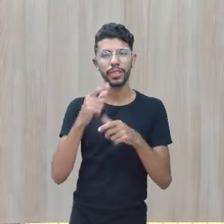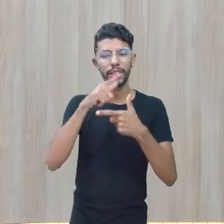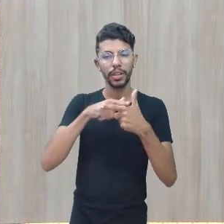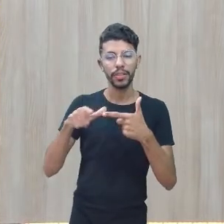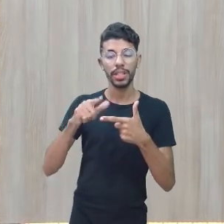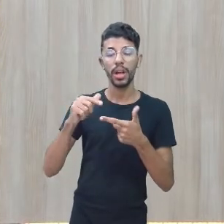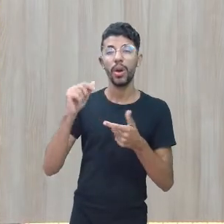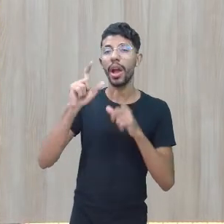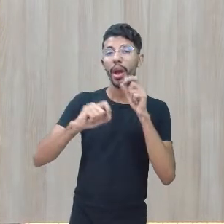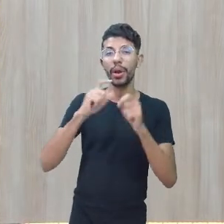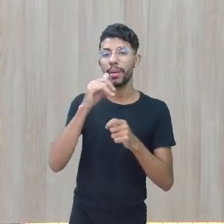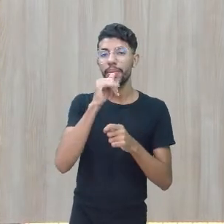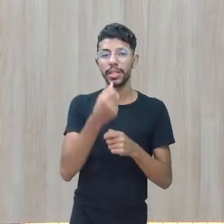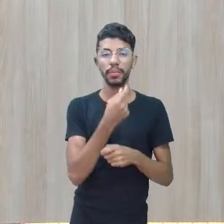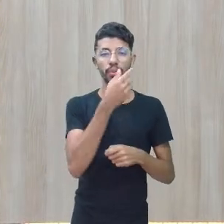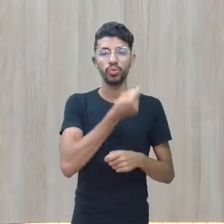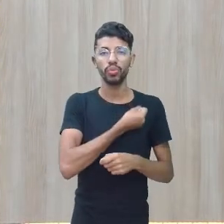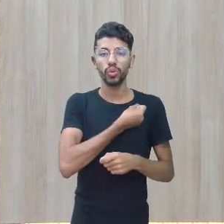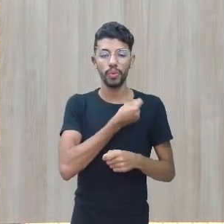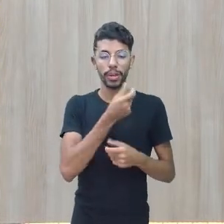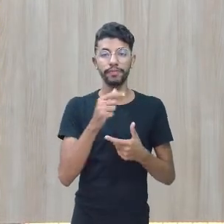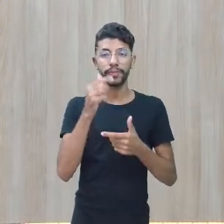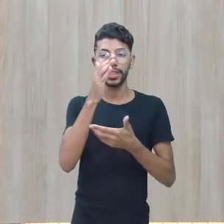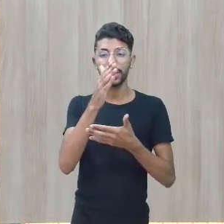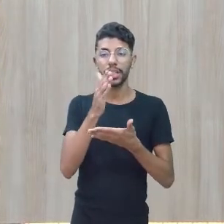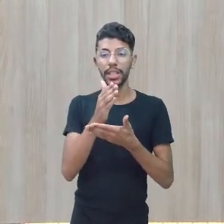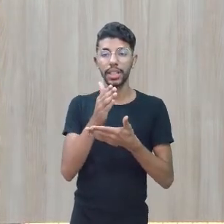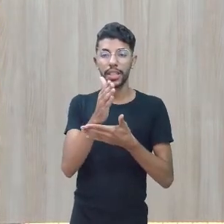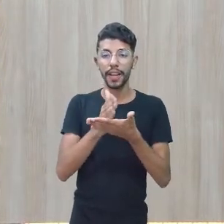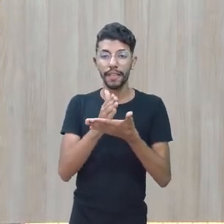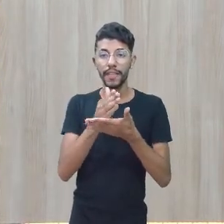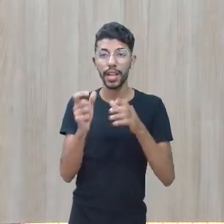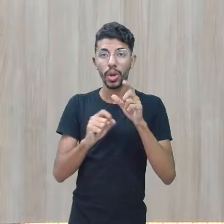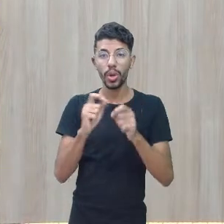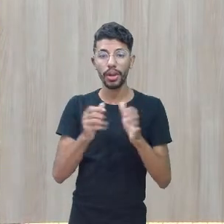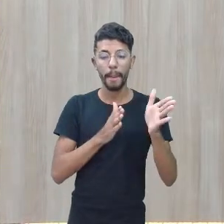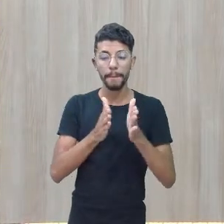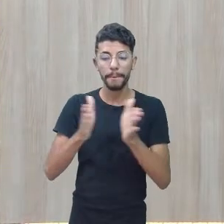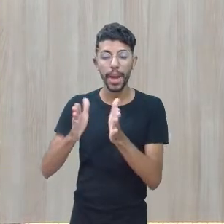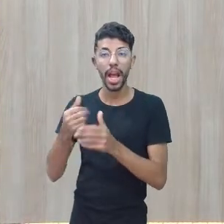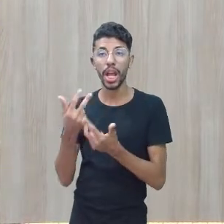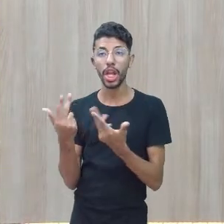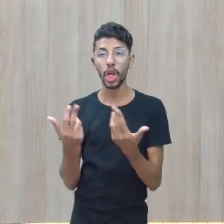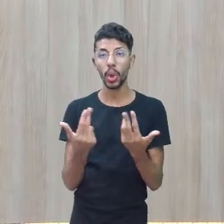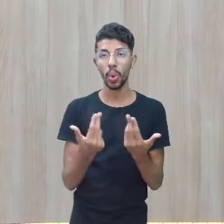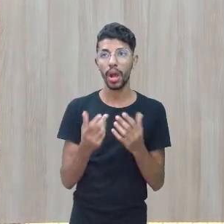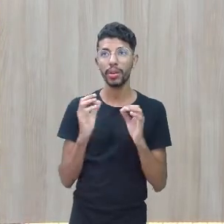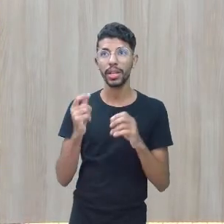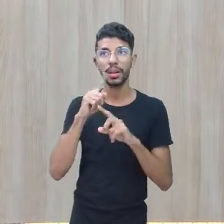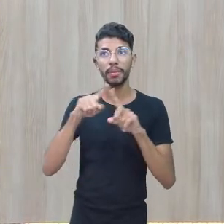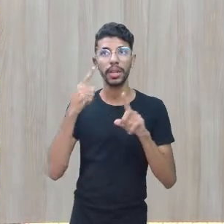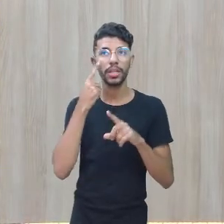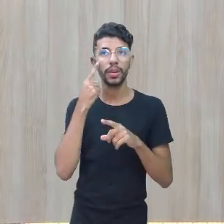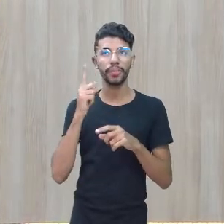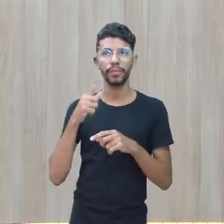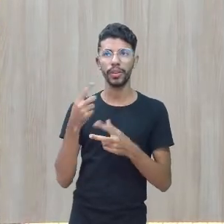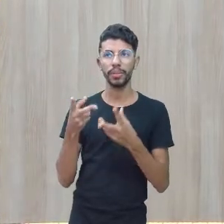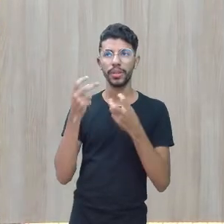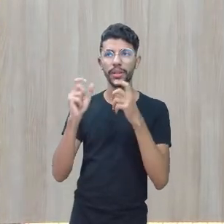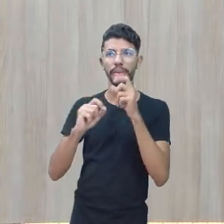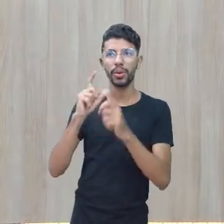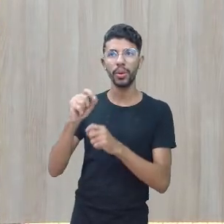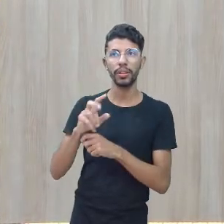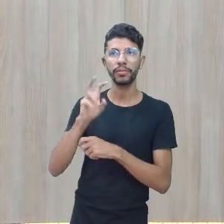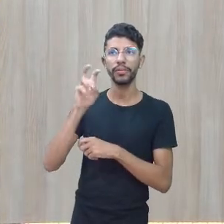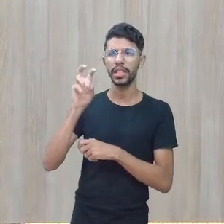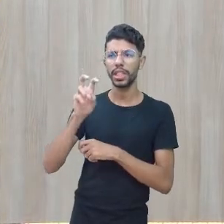um número e dividir em partes iguais. Porém, a gente viu aqui que 55 foi dividido em 2 partes, mas essas partes